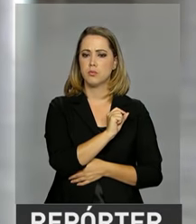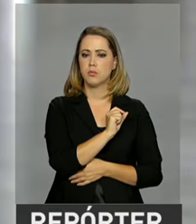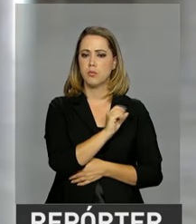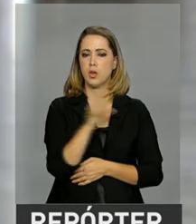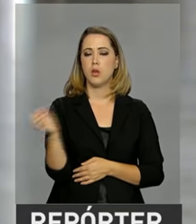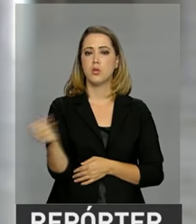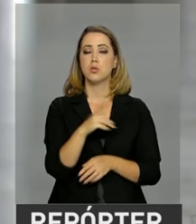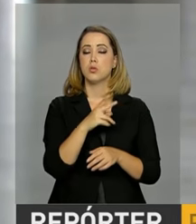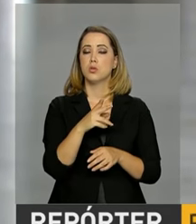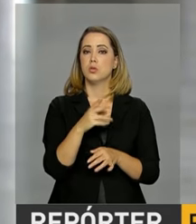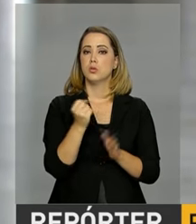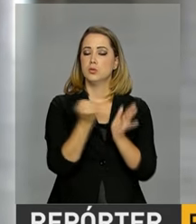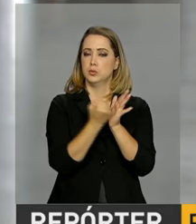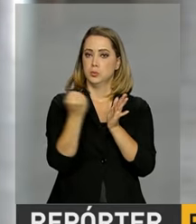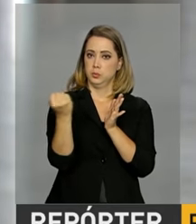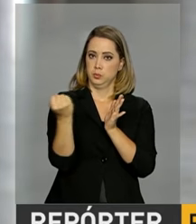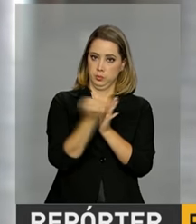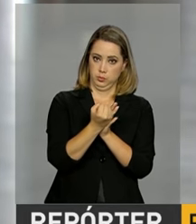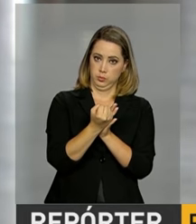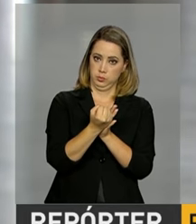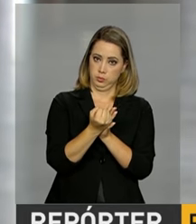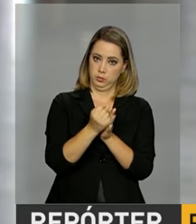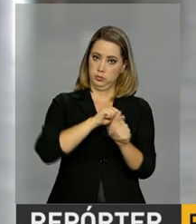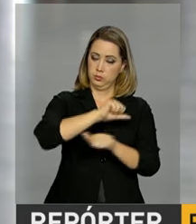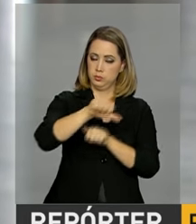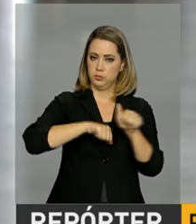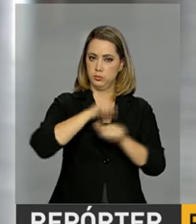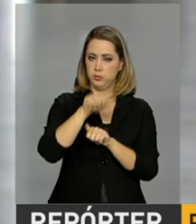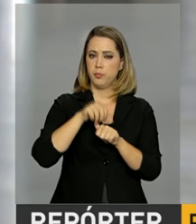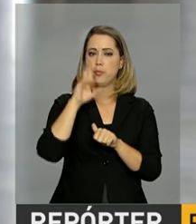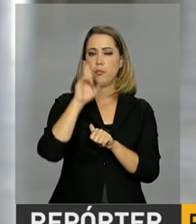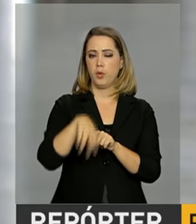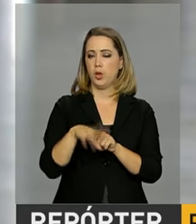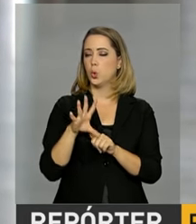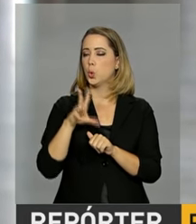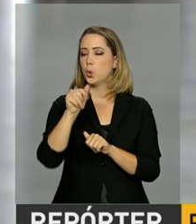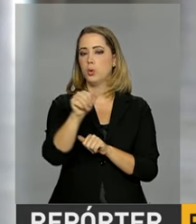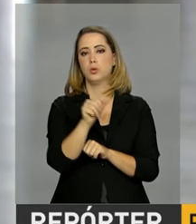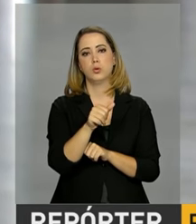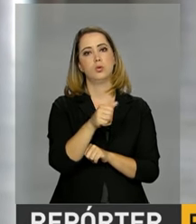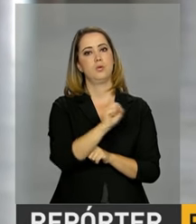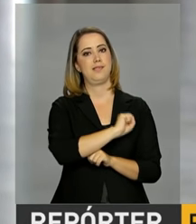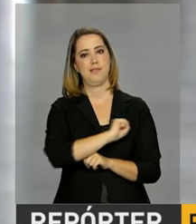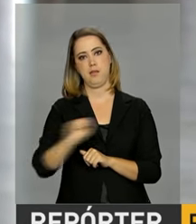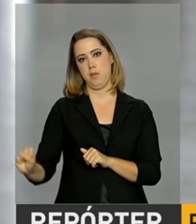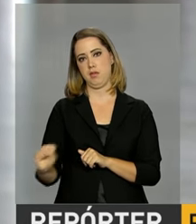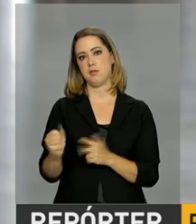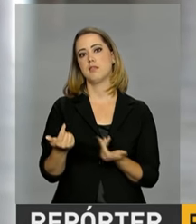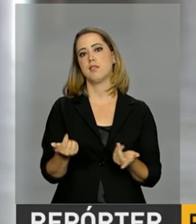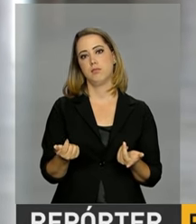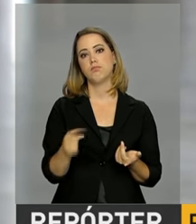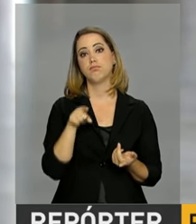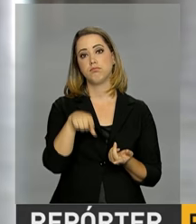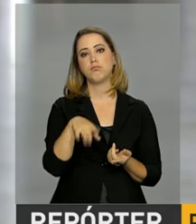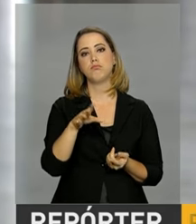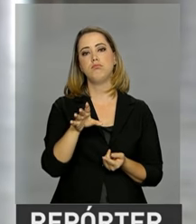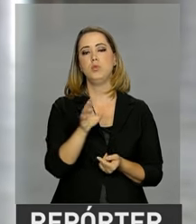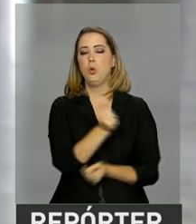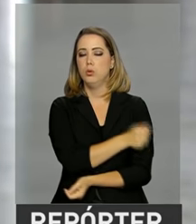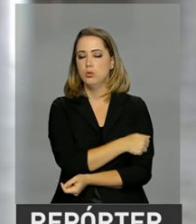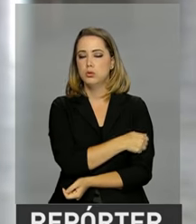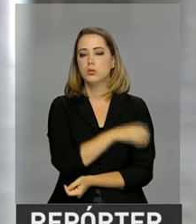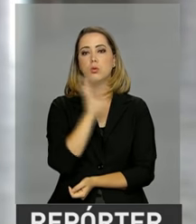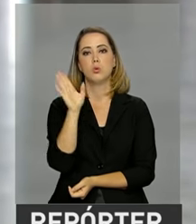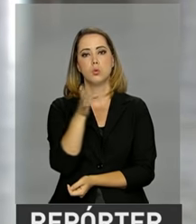dos contratos junto ao fundo de financiamento estudantil são semestrais de uma certa forma os estudantes já estão